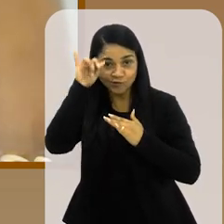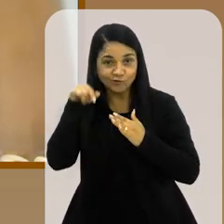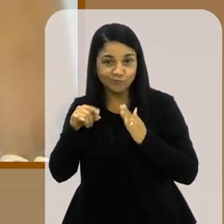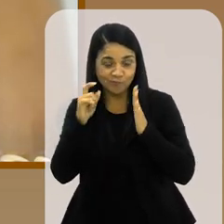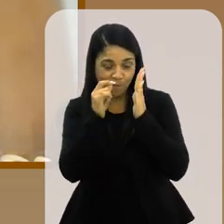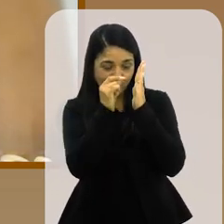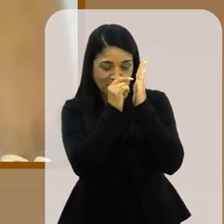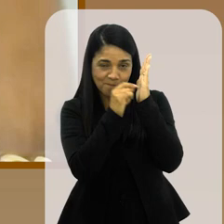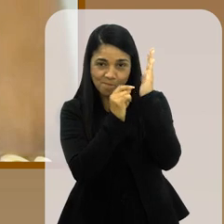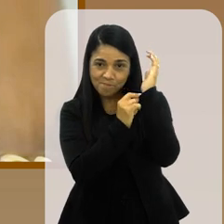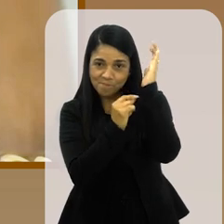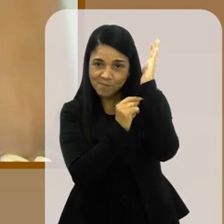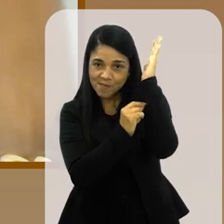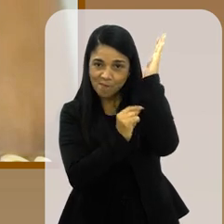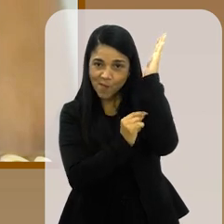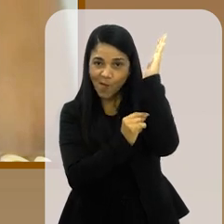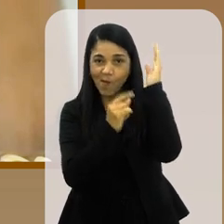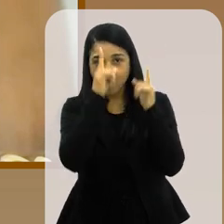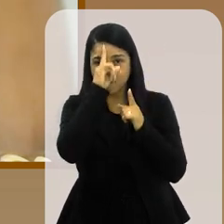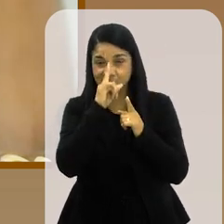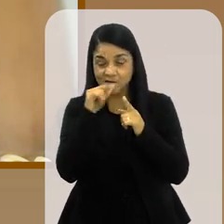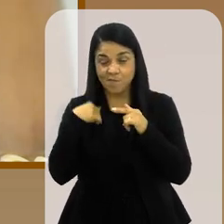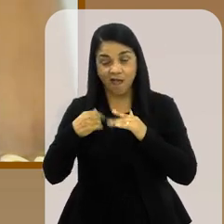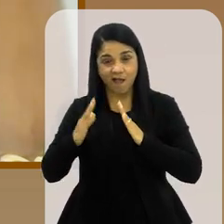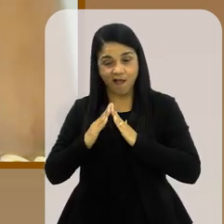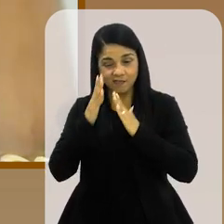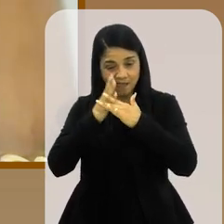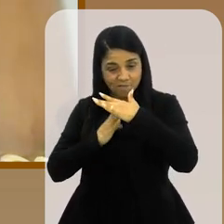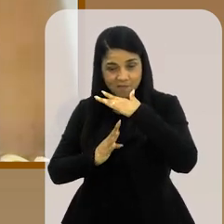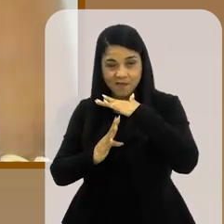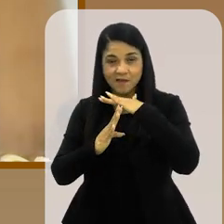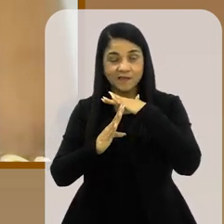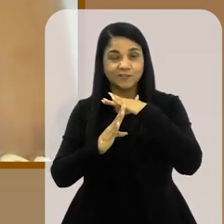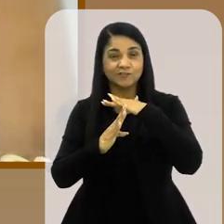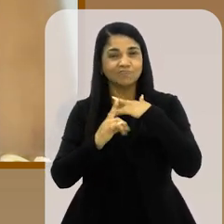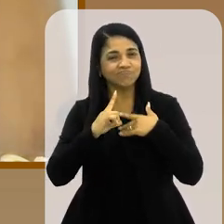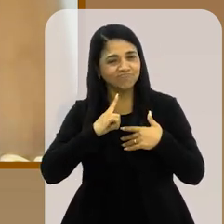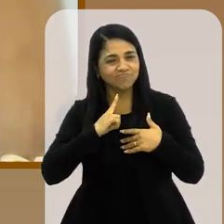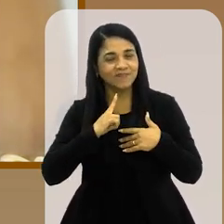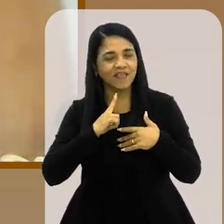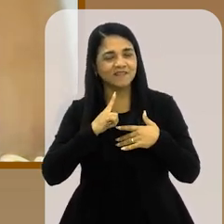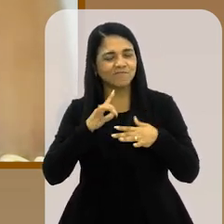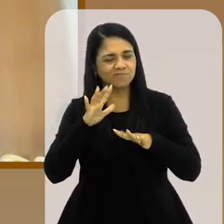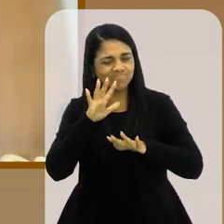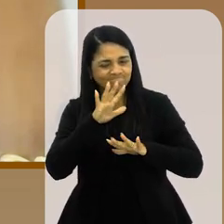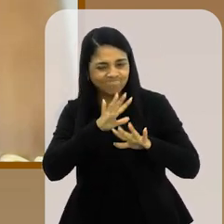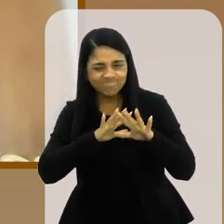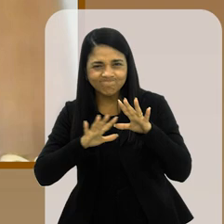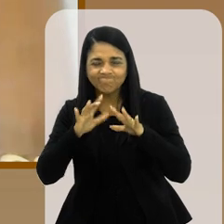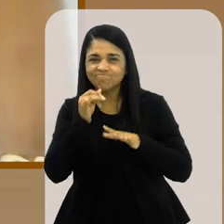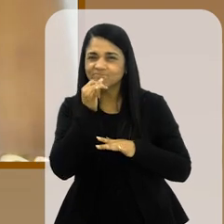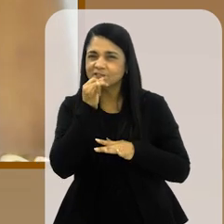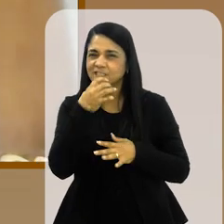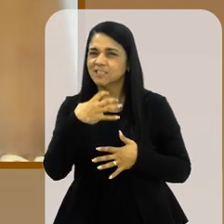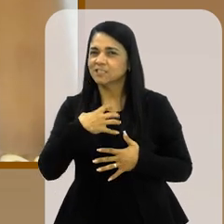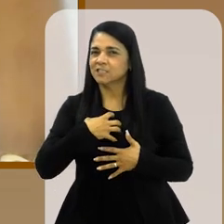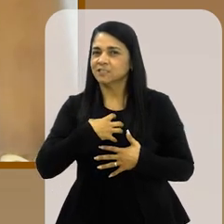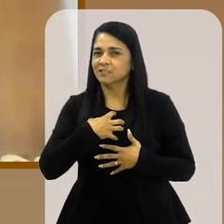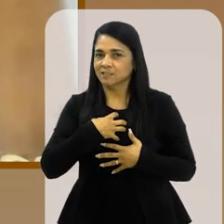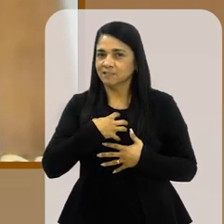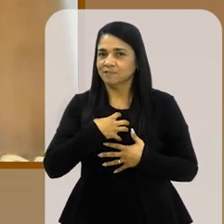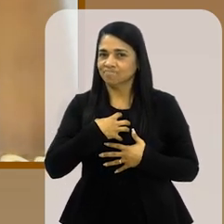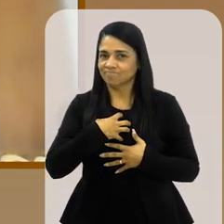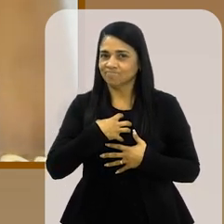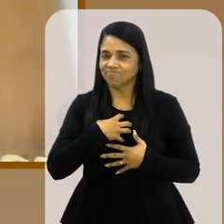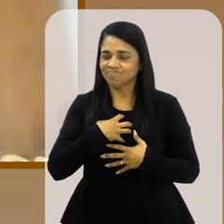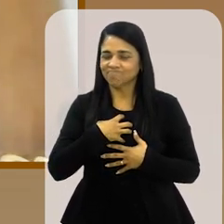de imigrantes e casa de imigrantes tem sempre uma neblina, um pouco triste, né? Ninguém sai